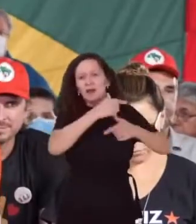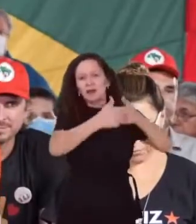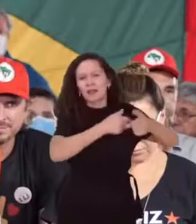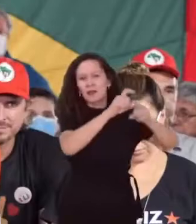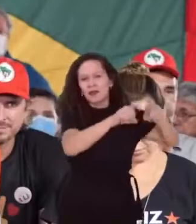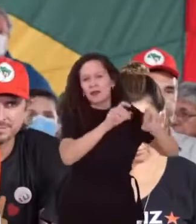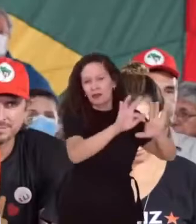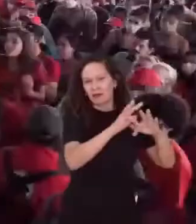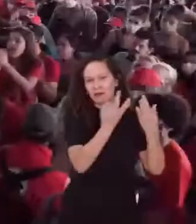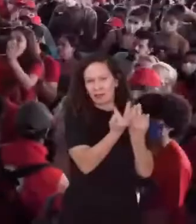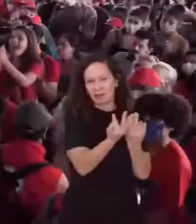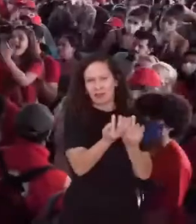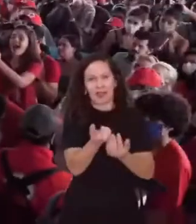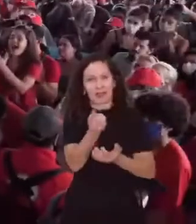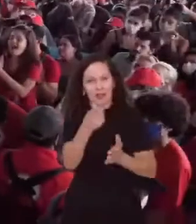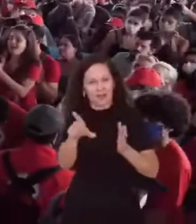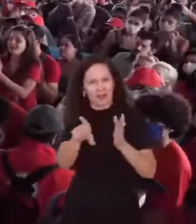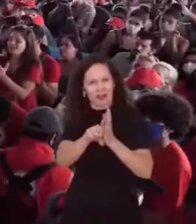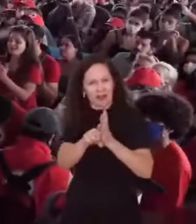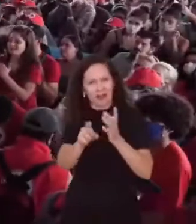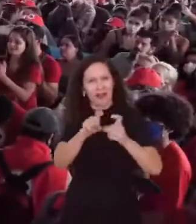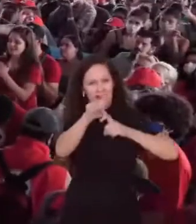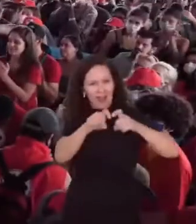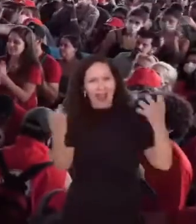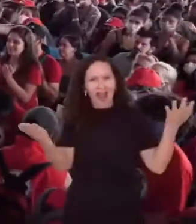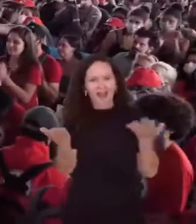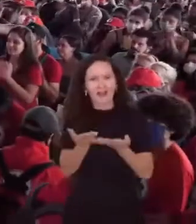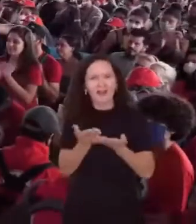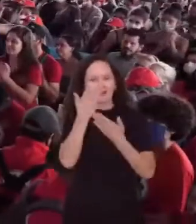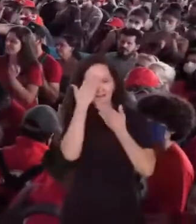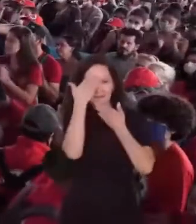já! Obrigada.